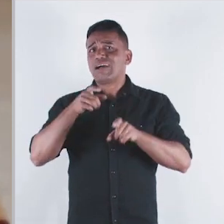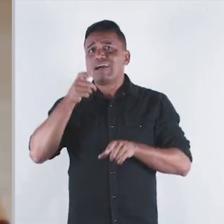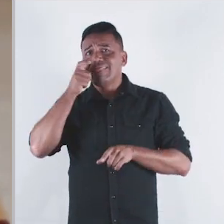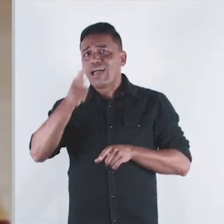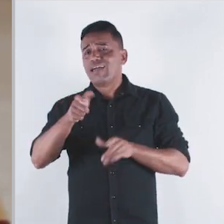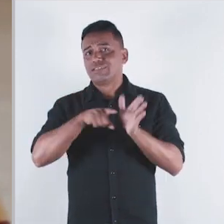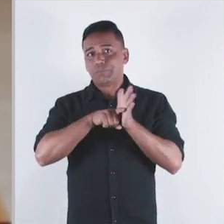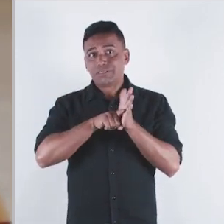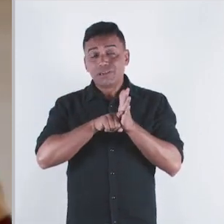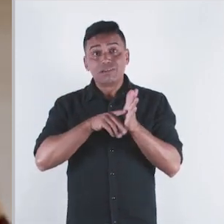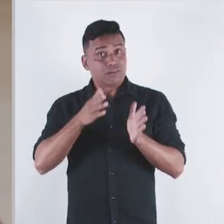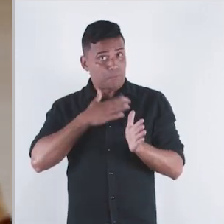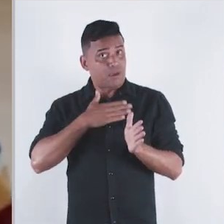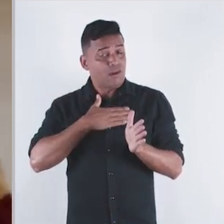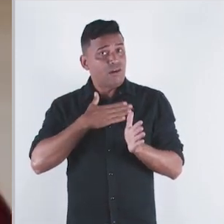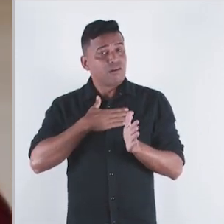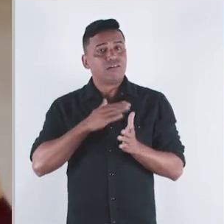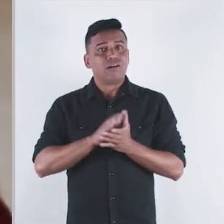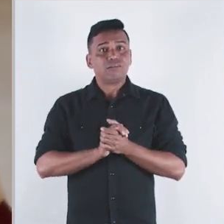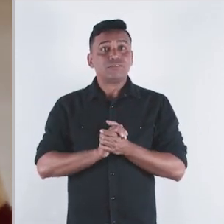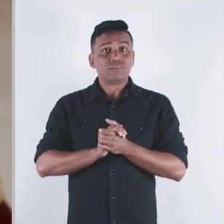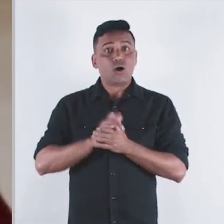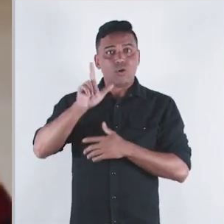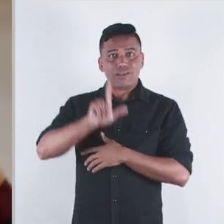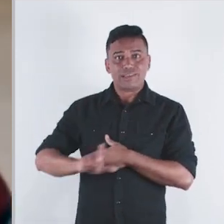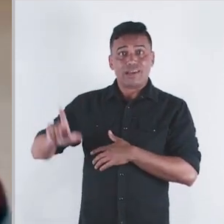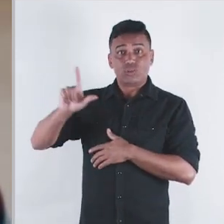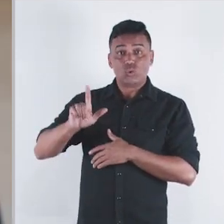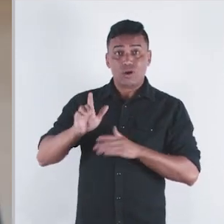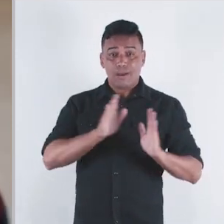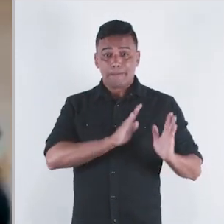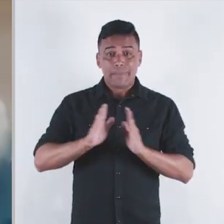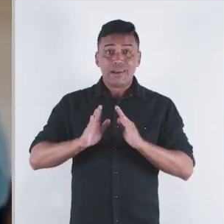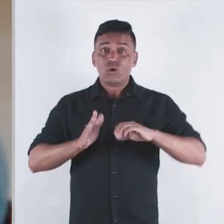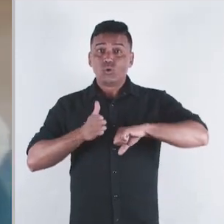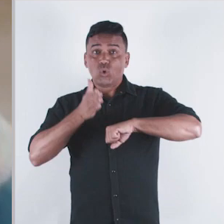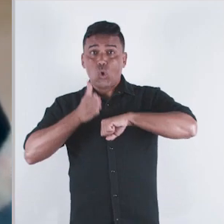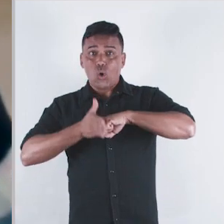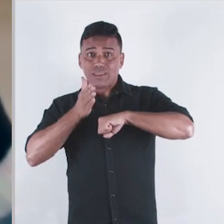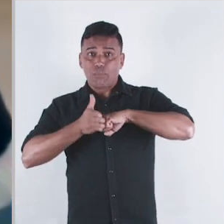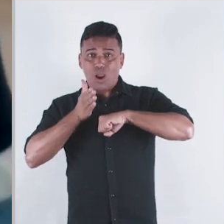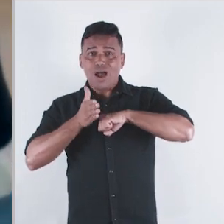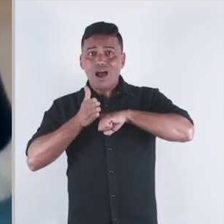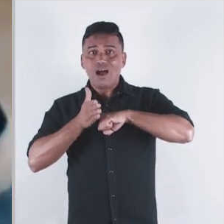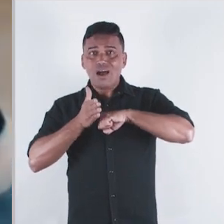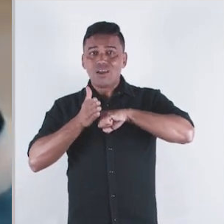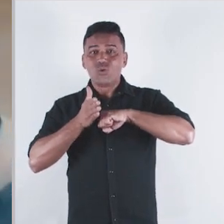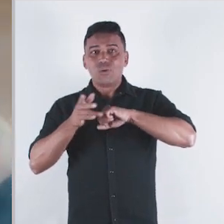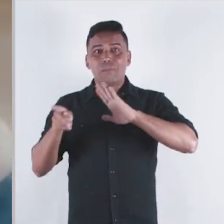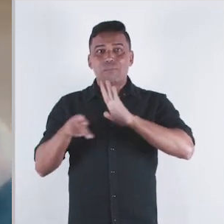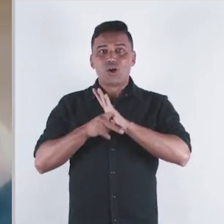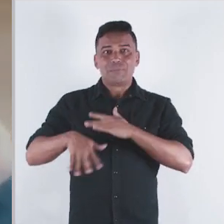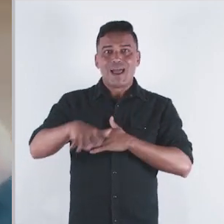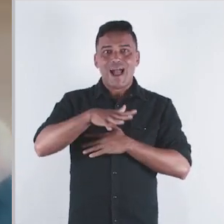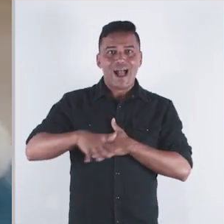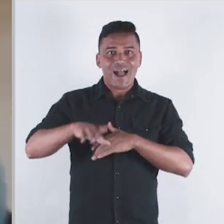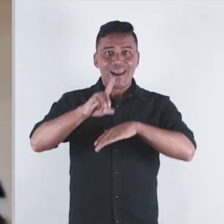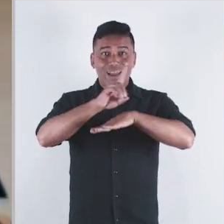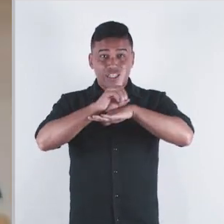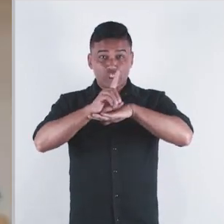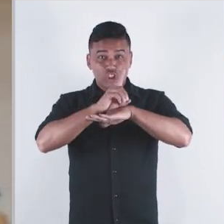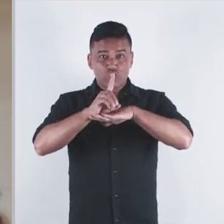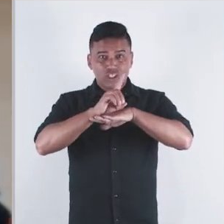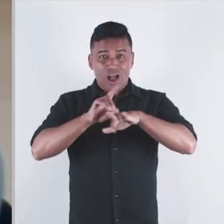que dizem respeito à literatura nessa contemporaneidade digital, O que nós temos visto é que não existe